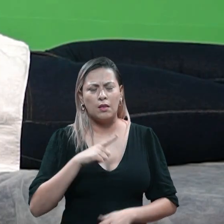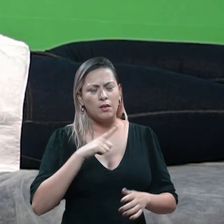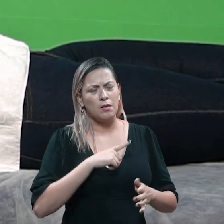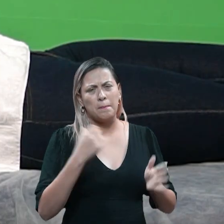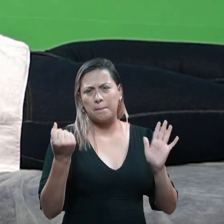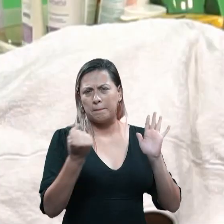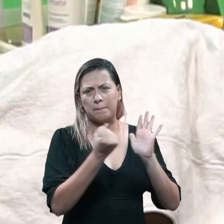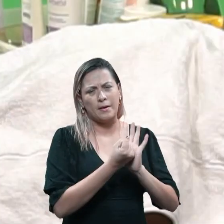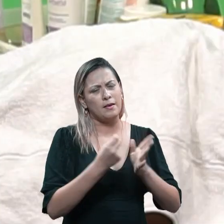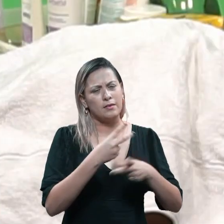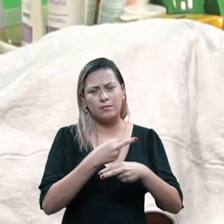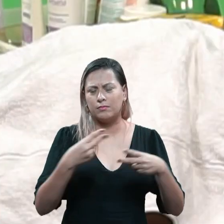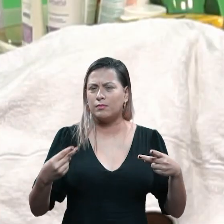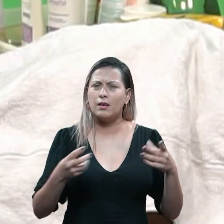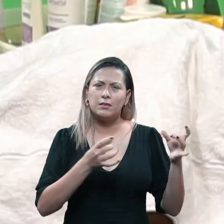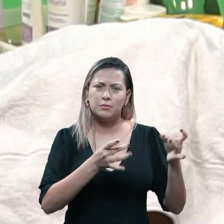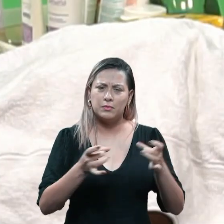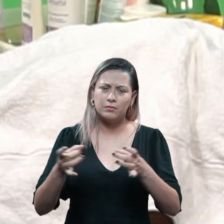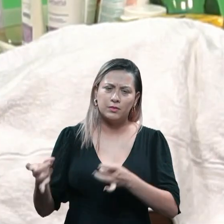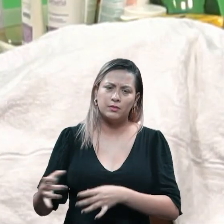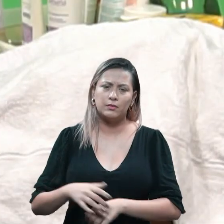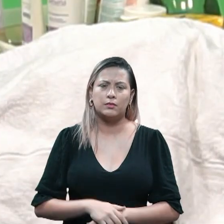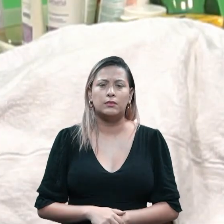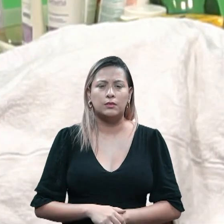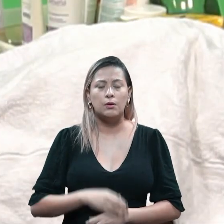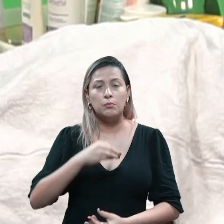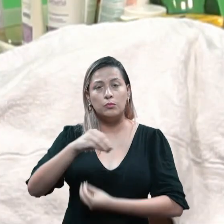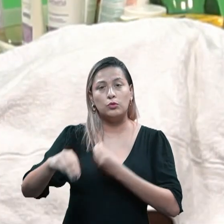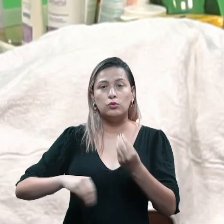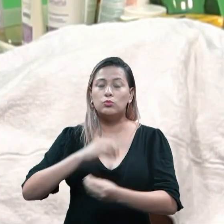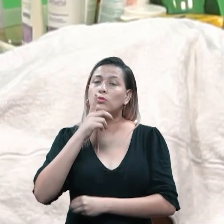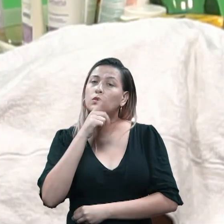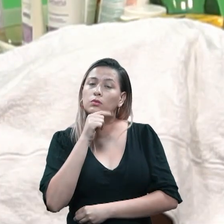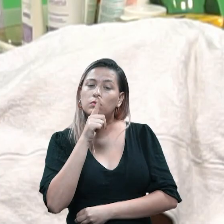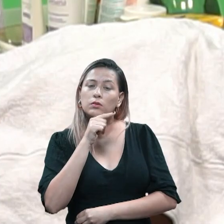mercado. Coloco ele na água, olha.